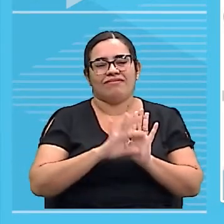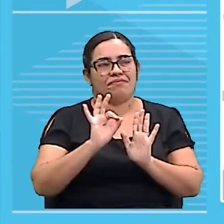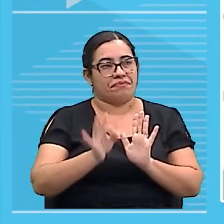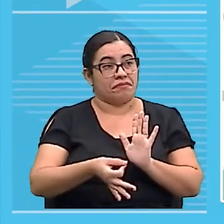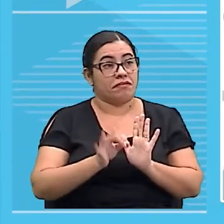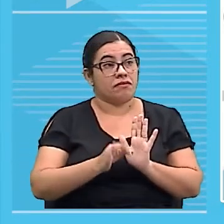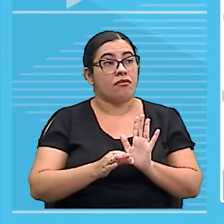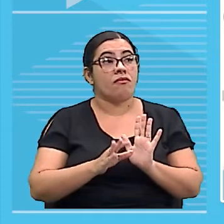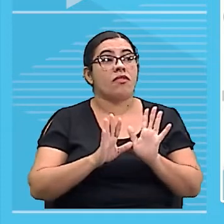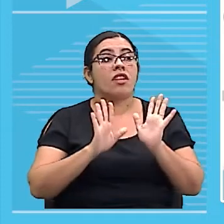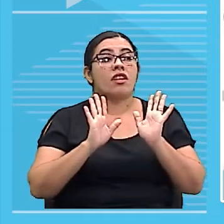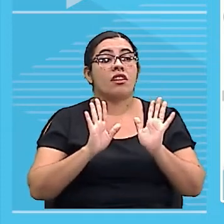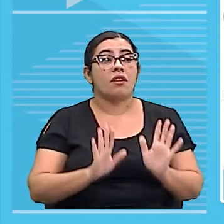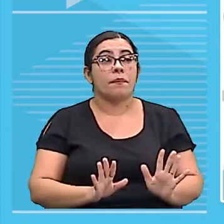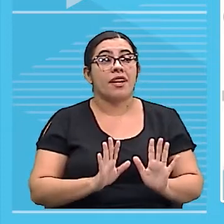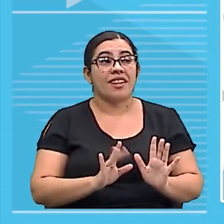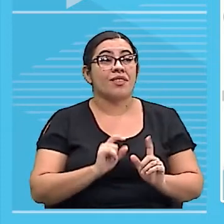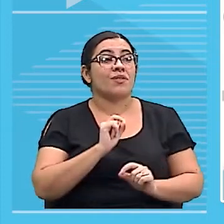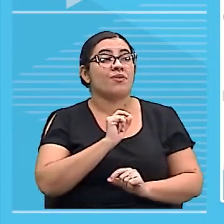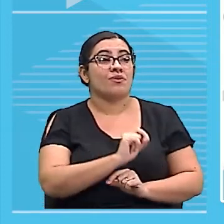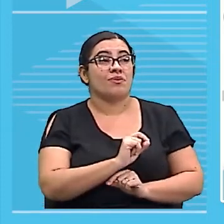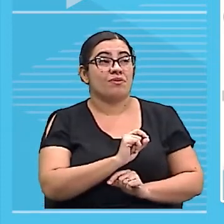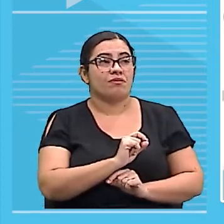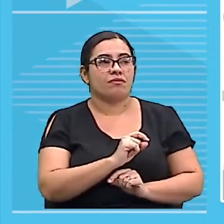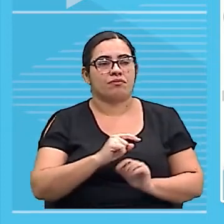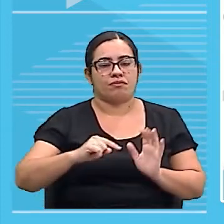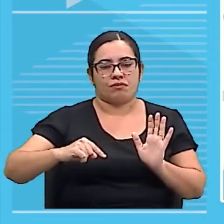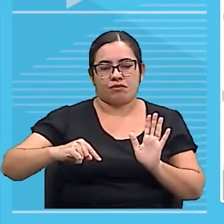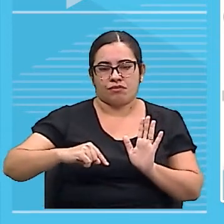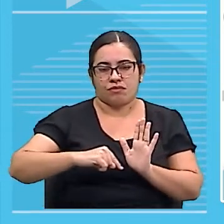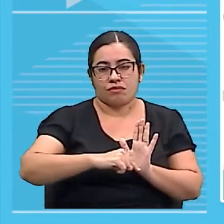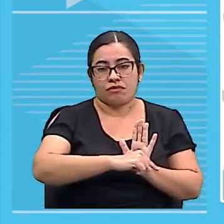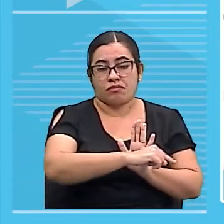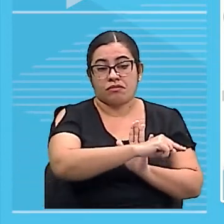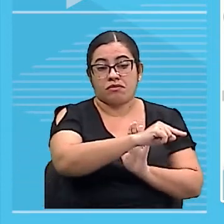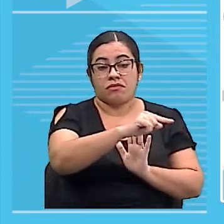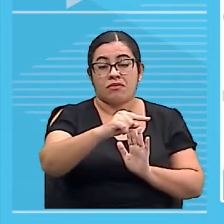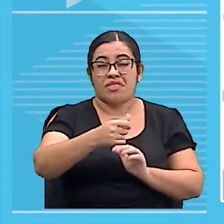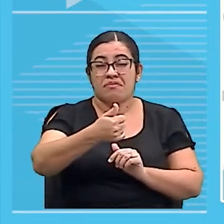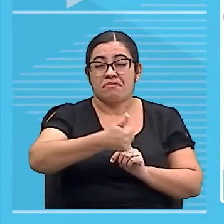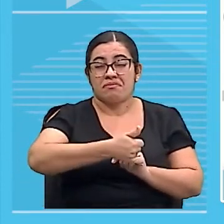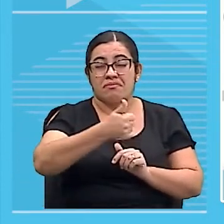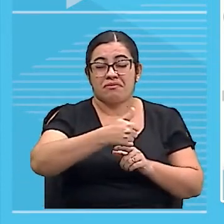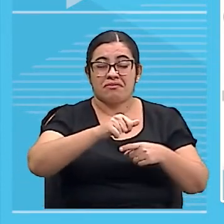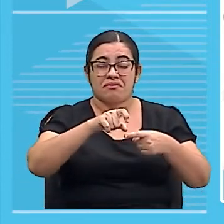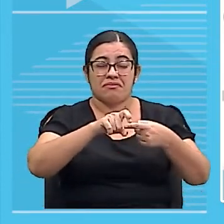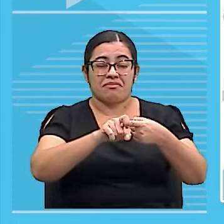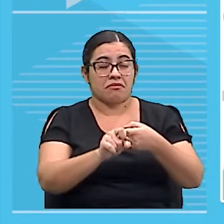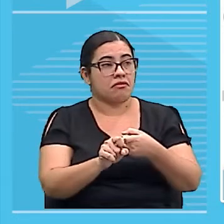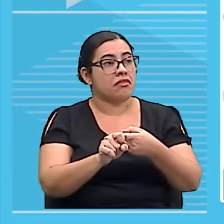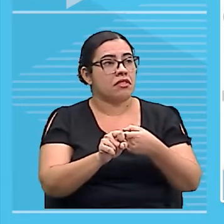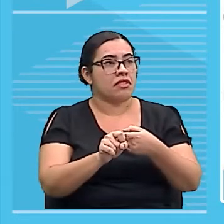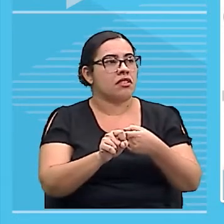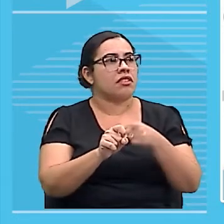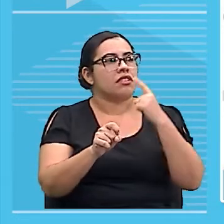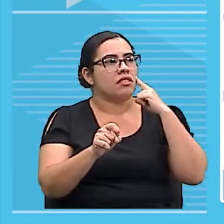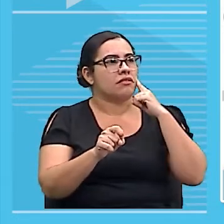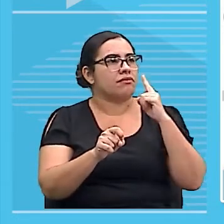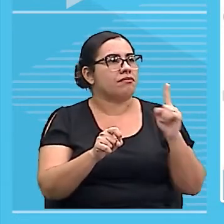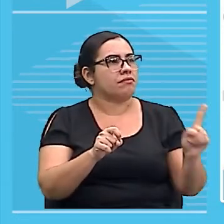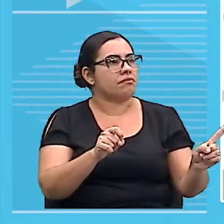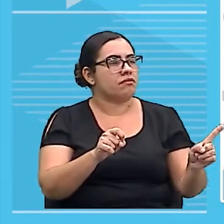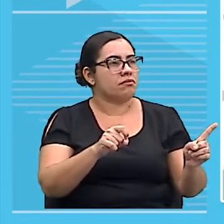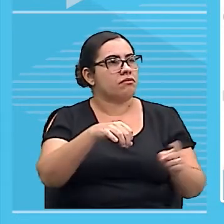o Porém quando ela em ela vai passar pelo primeiro resistor que nesse caso está sendo representado